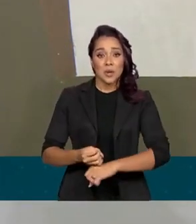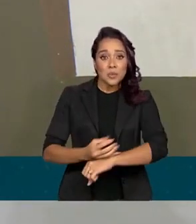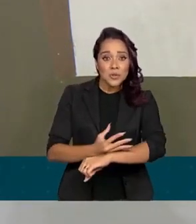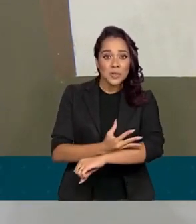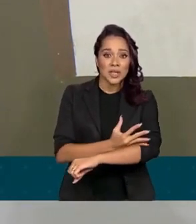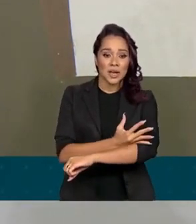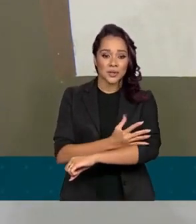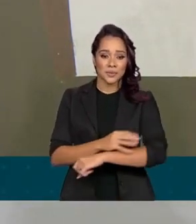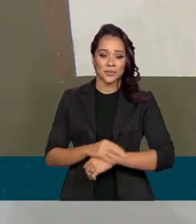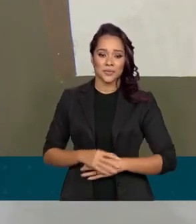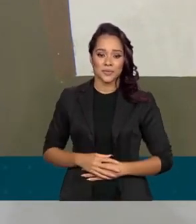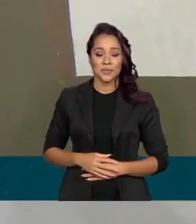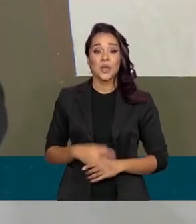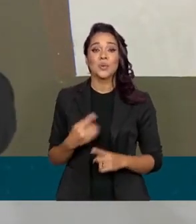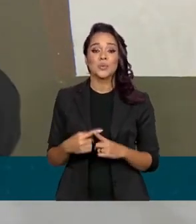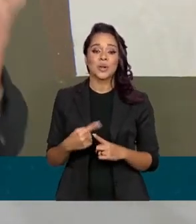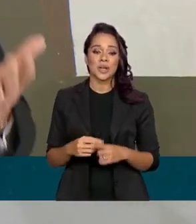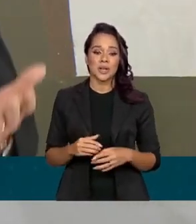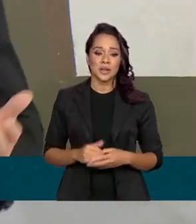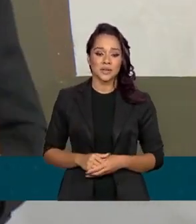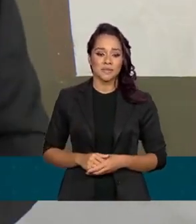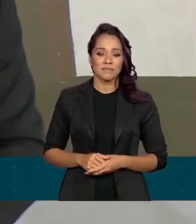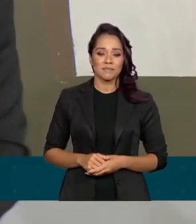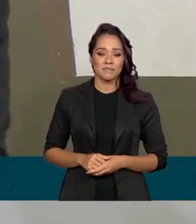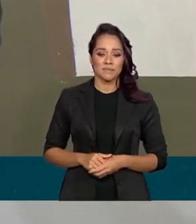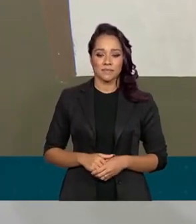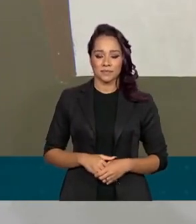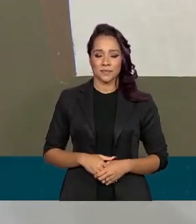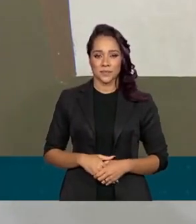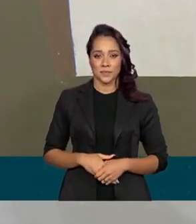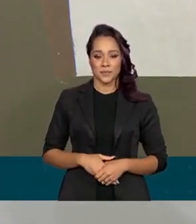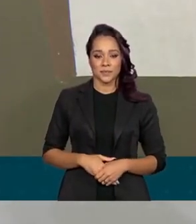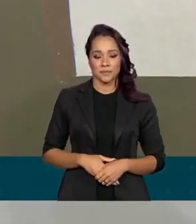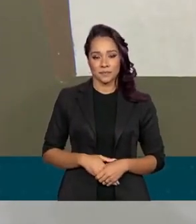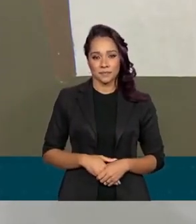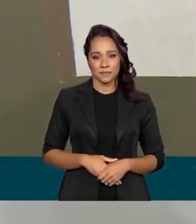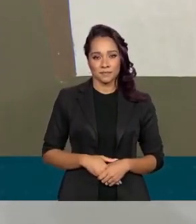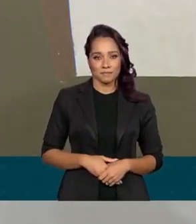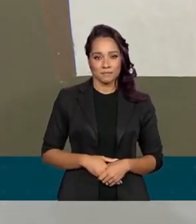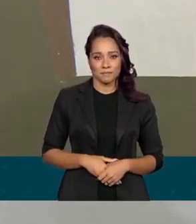Emocionado, porque era impensável.